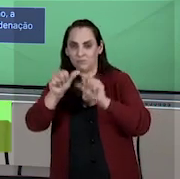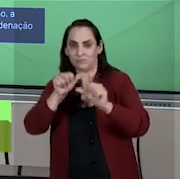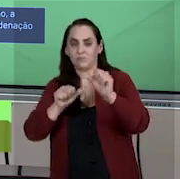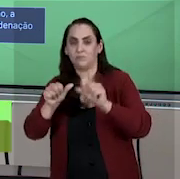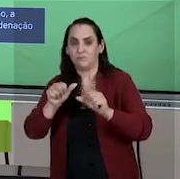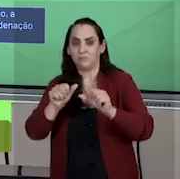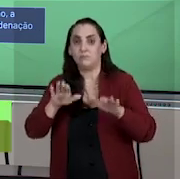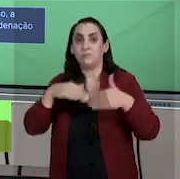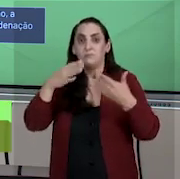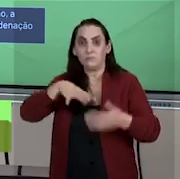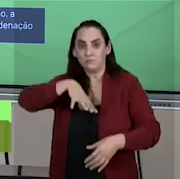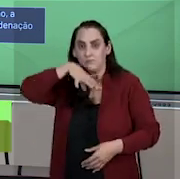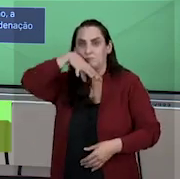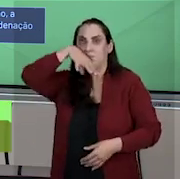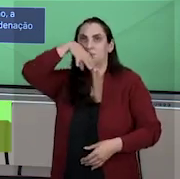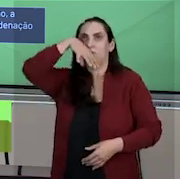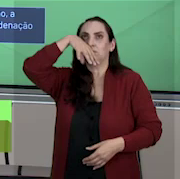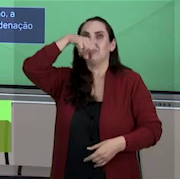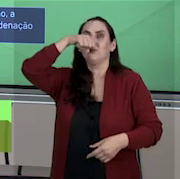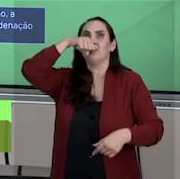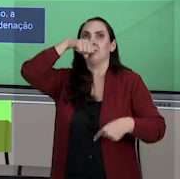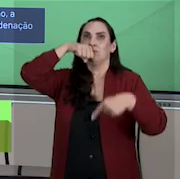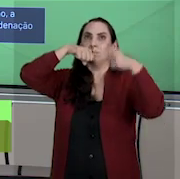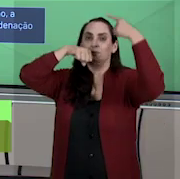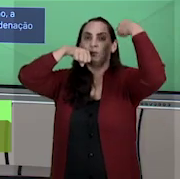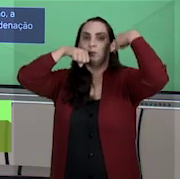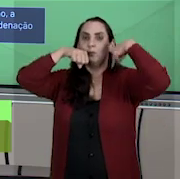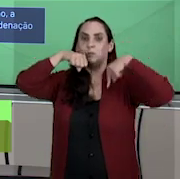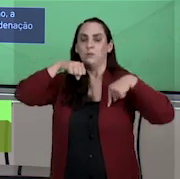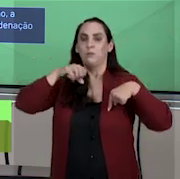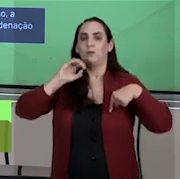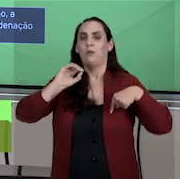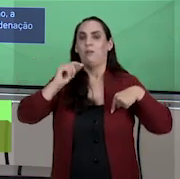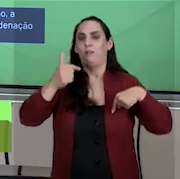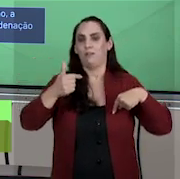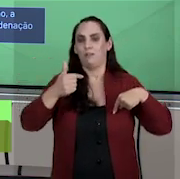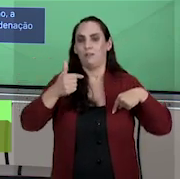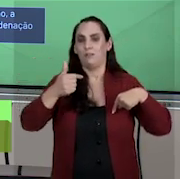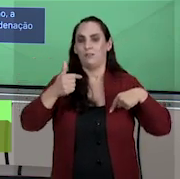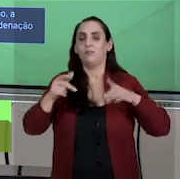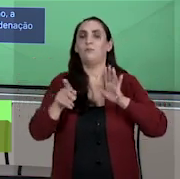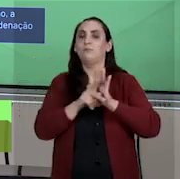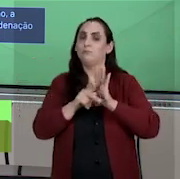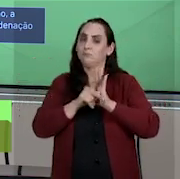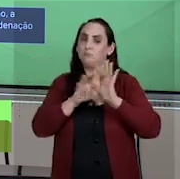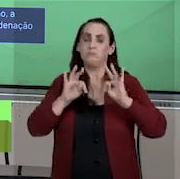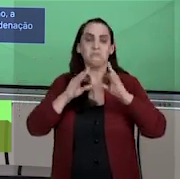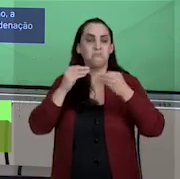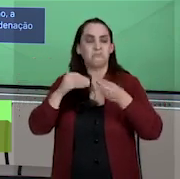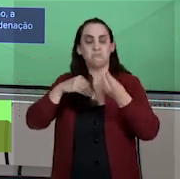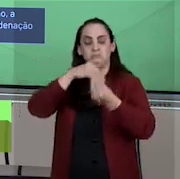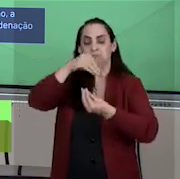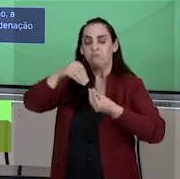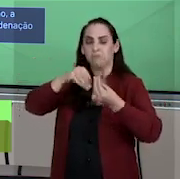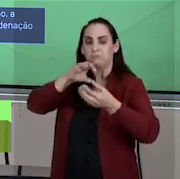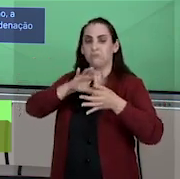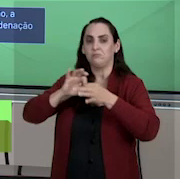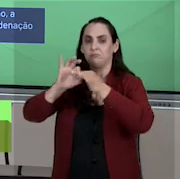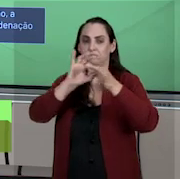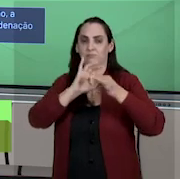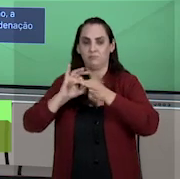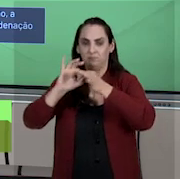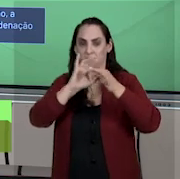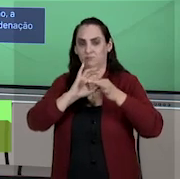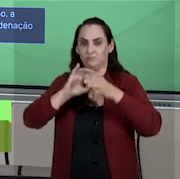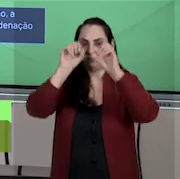você leva oxigênio para dentro do seu corpo. E esse sistema está interligado com o sistema circulatório, que também é